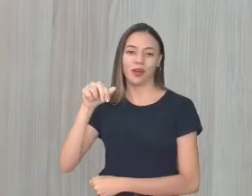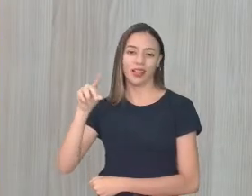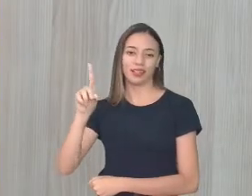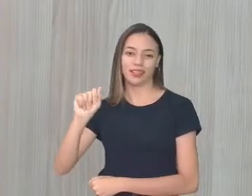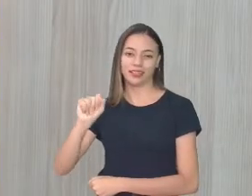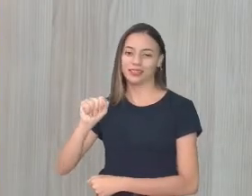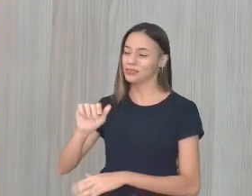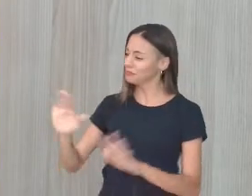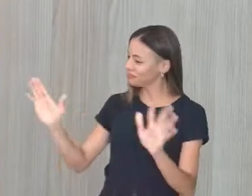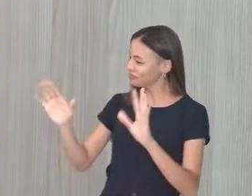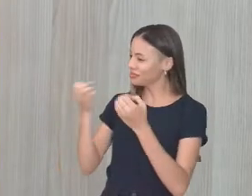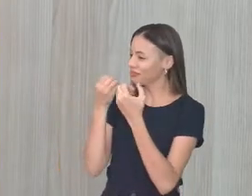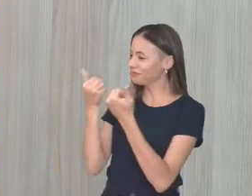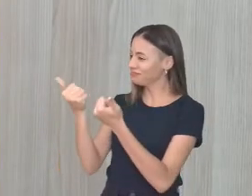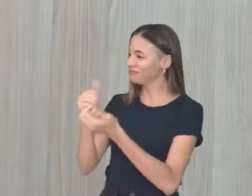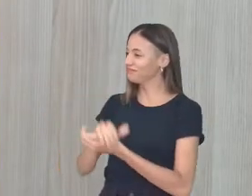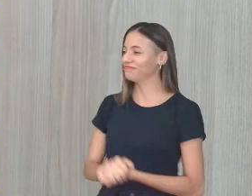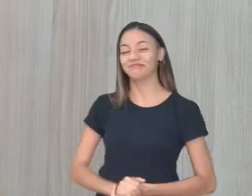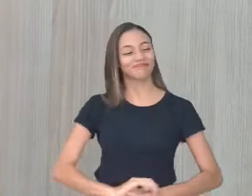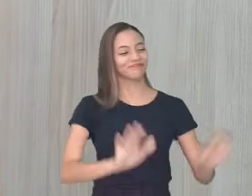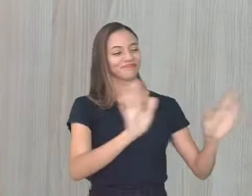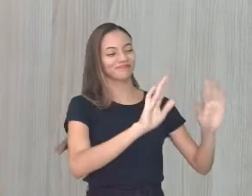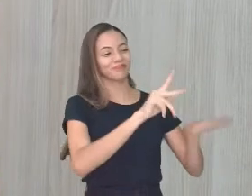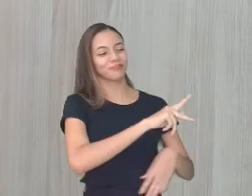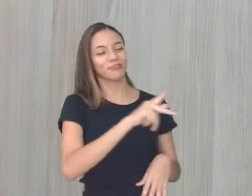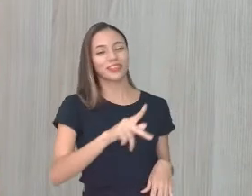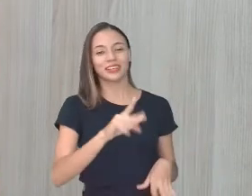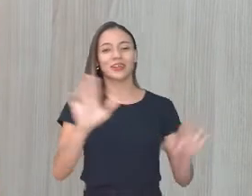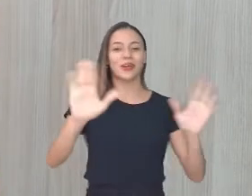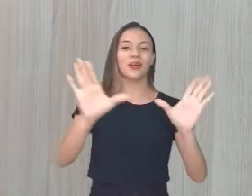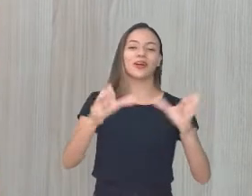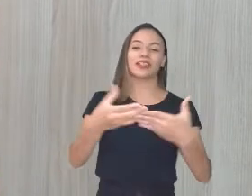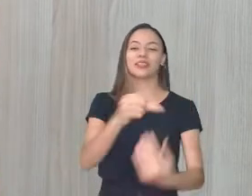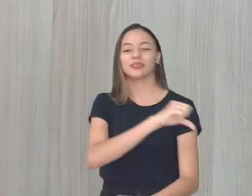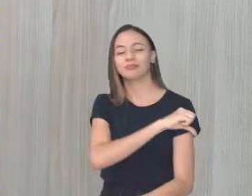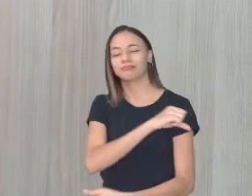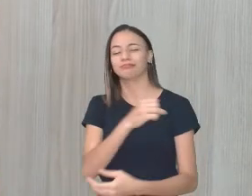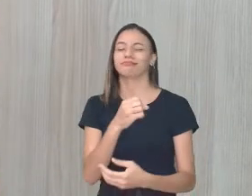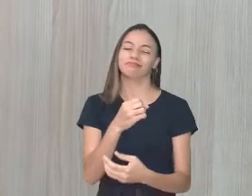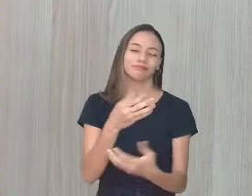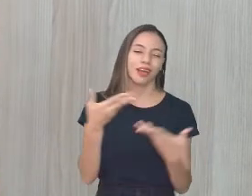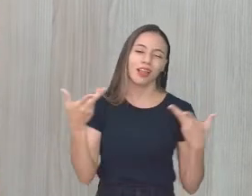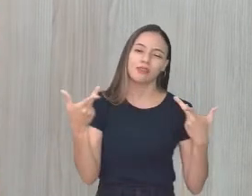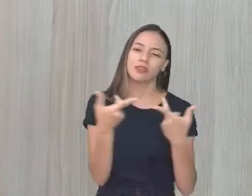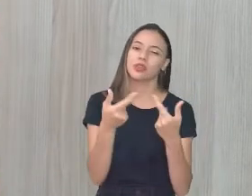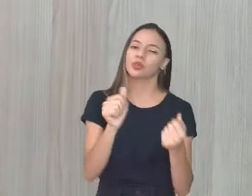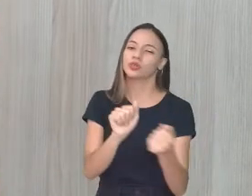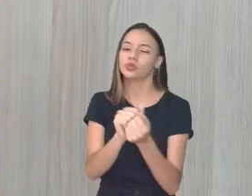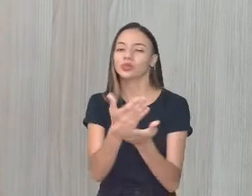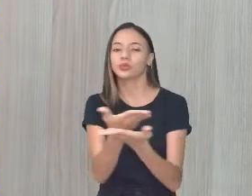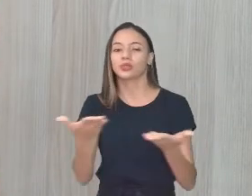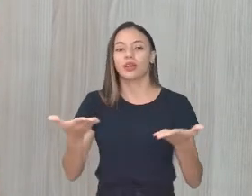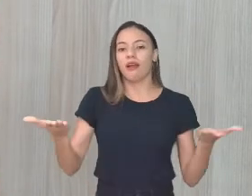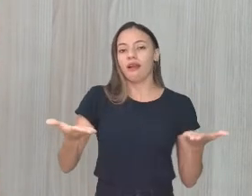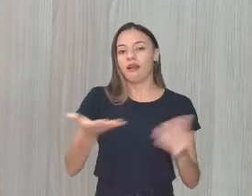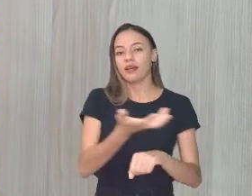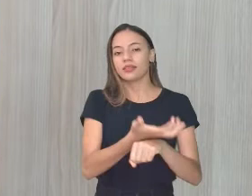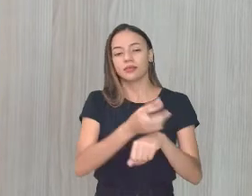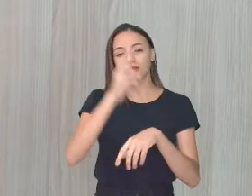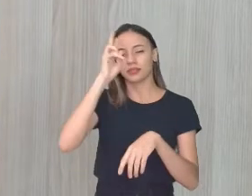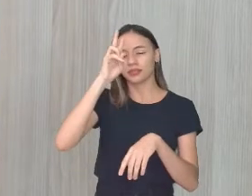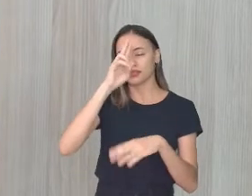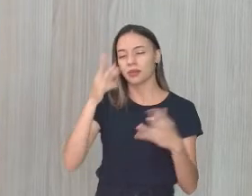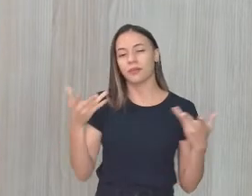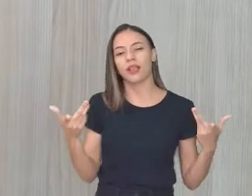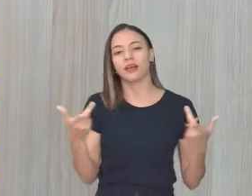aí, professora? E aí, professor? E aí, nono ano? Que bom estar com vocês. Vamos ter uma aula de história hoje super